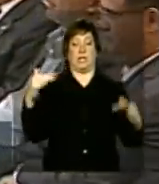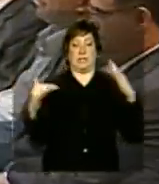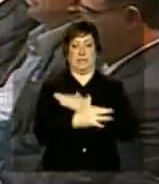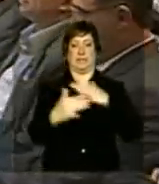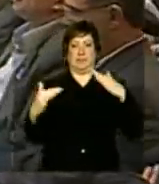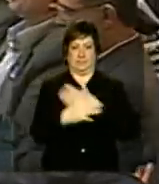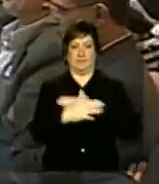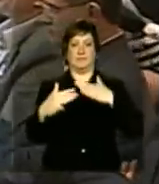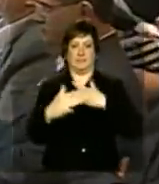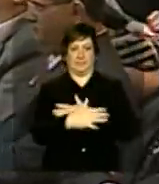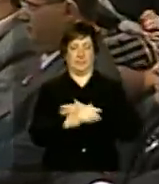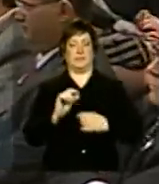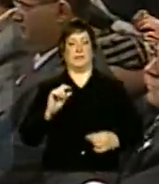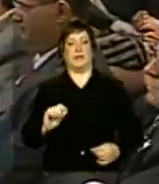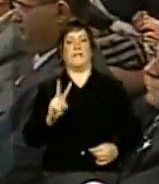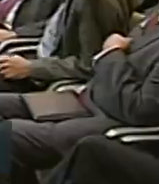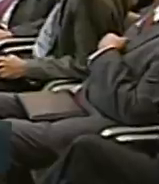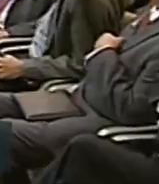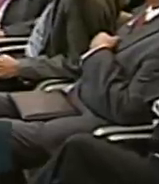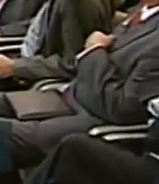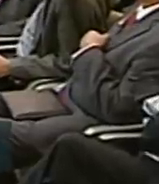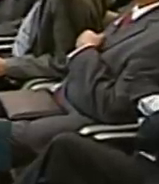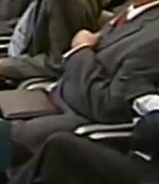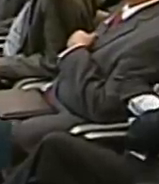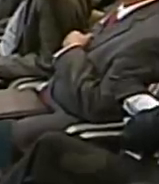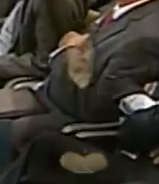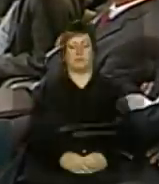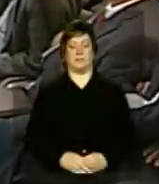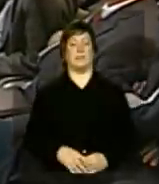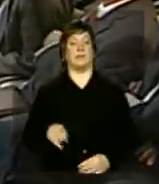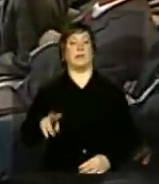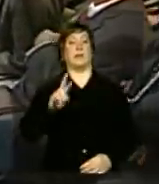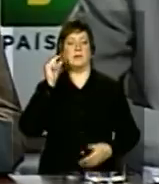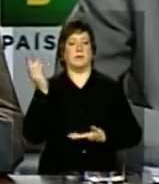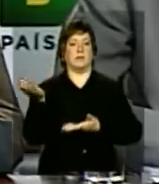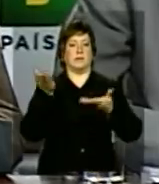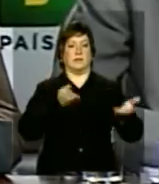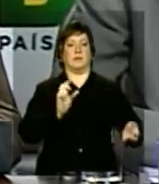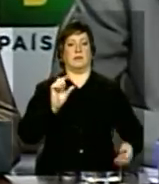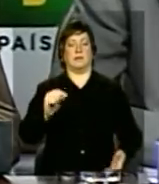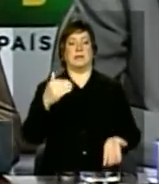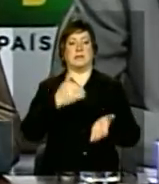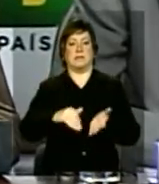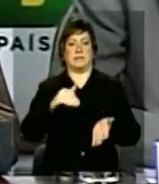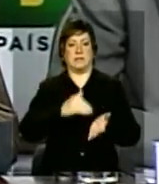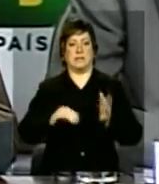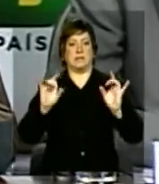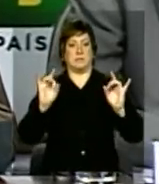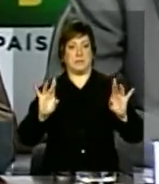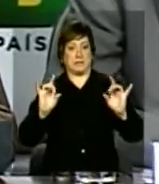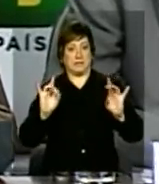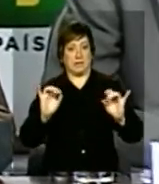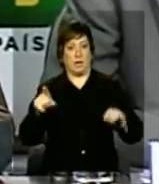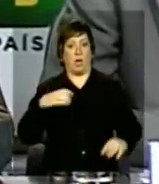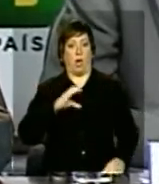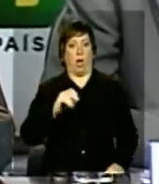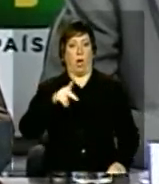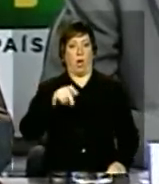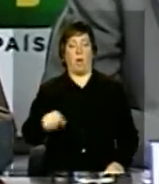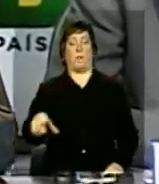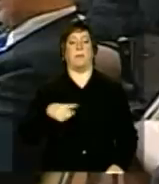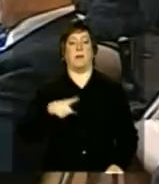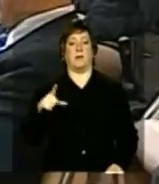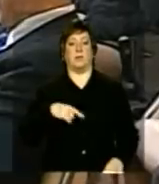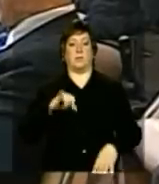metrópoles que acolherão o grande evento registrar a presença do secretário especial da copa do governo do do Estado do